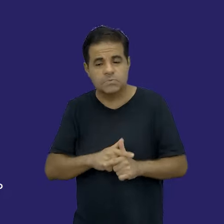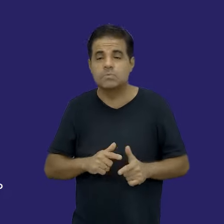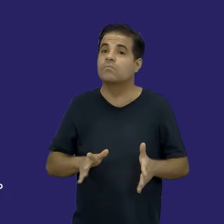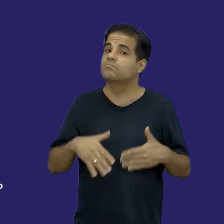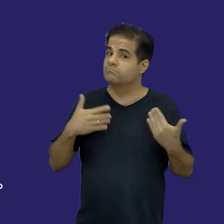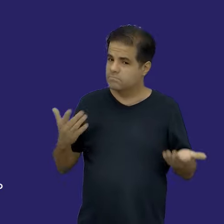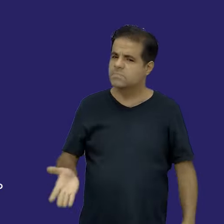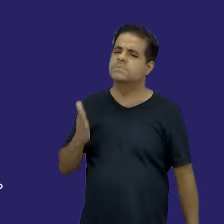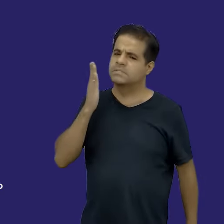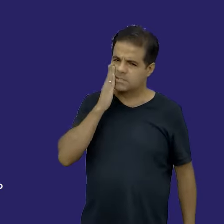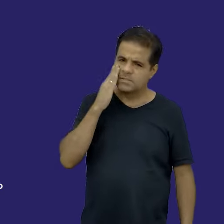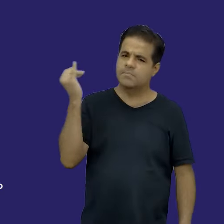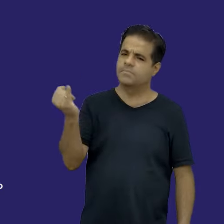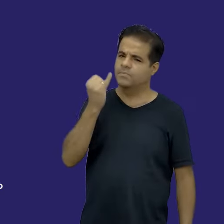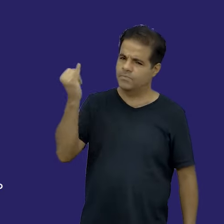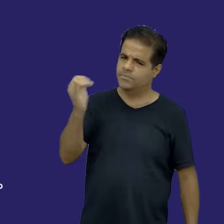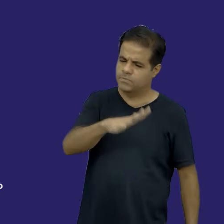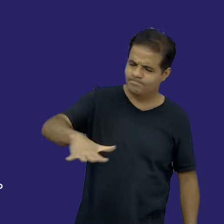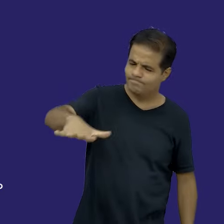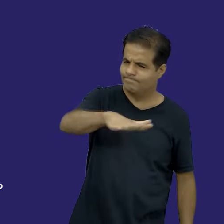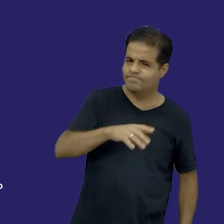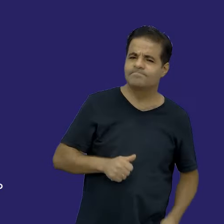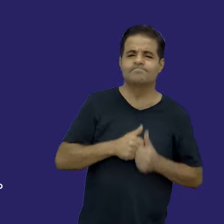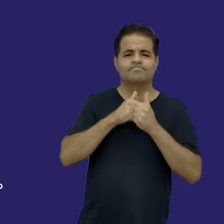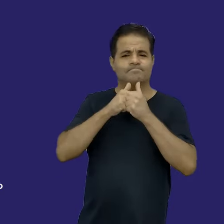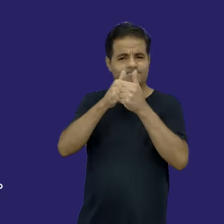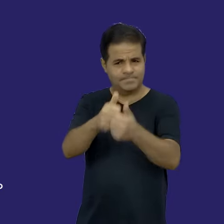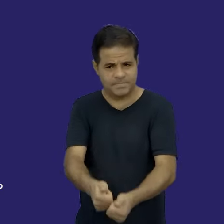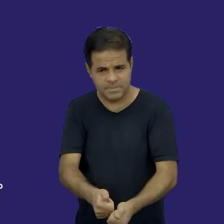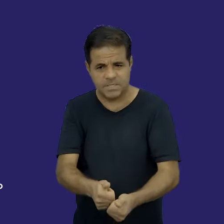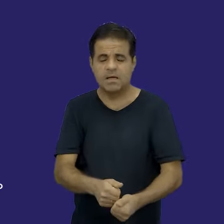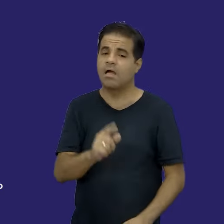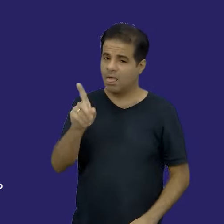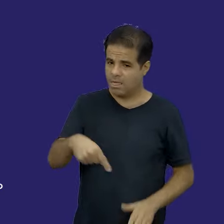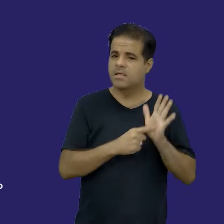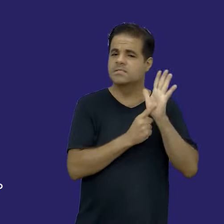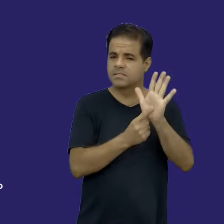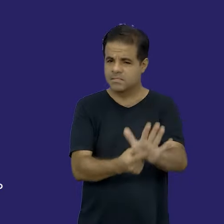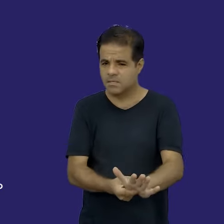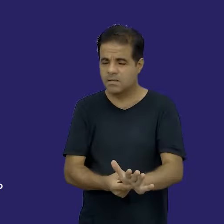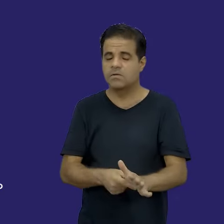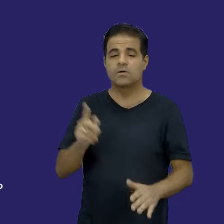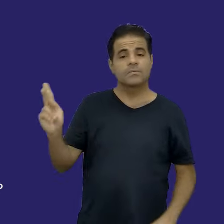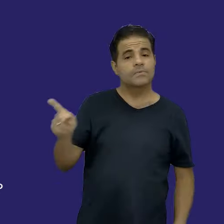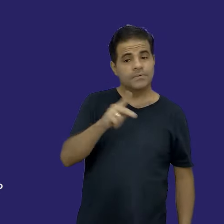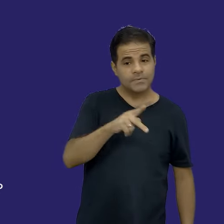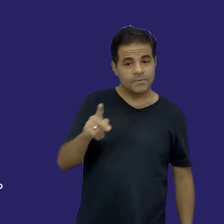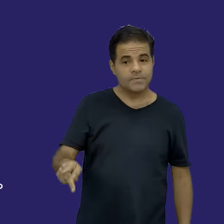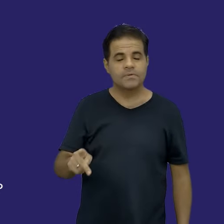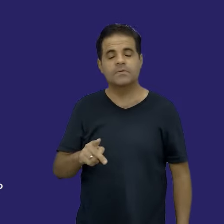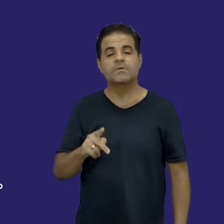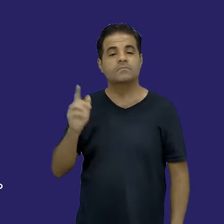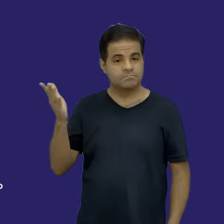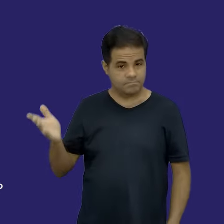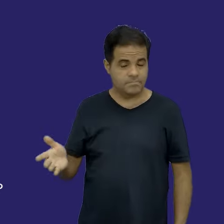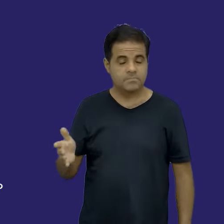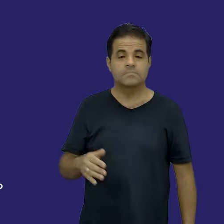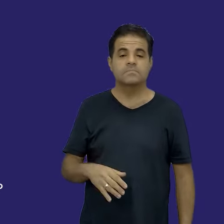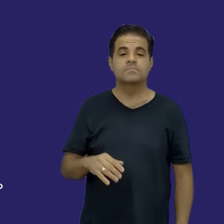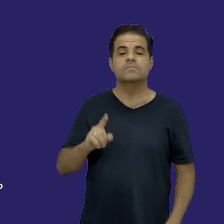quanto é importante esses passos, seguir esses passos, que são as indicações da professora da